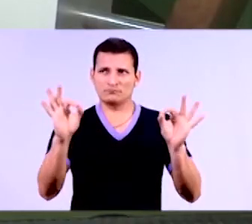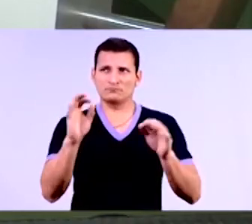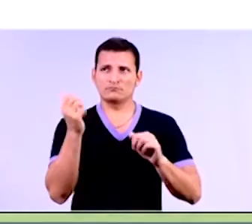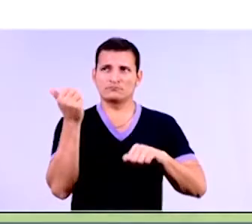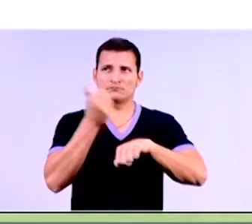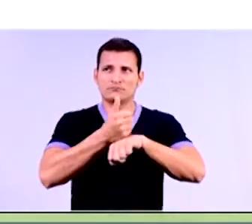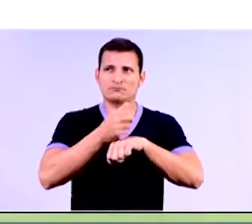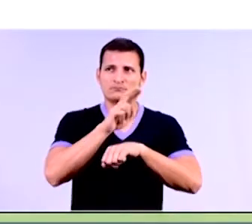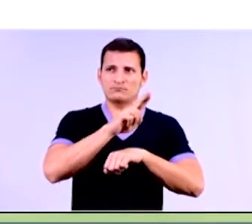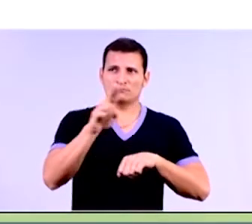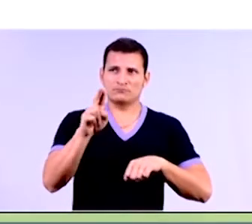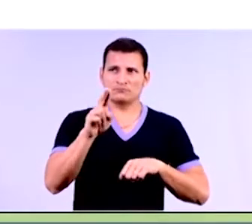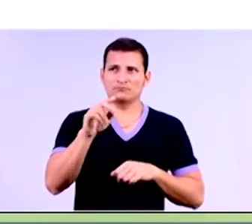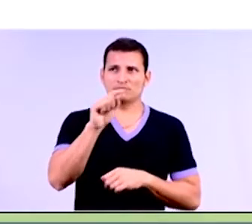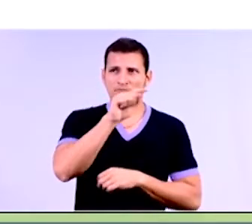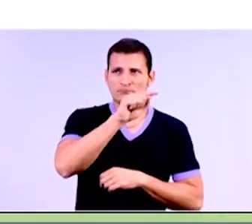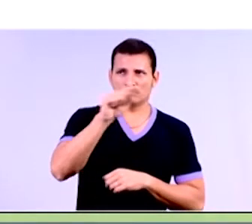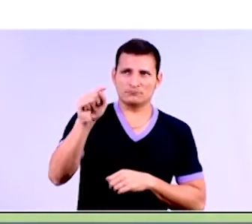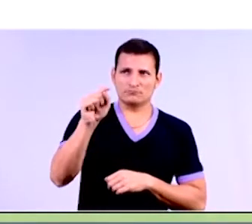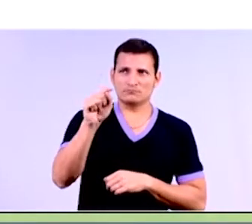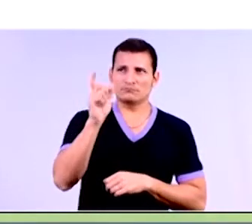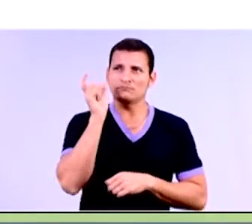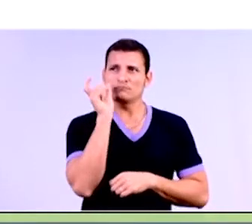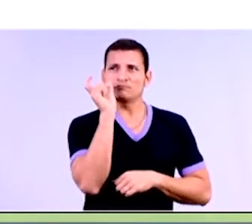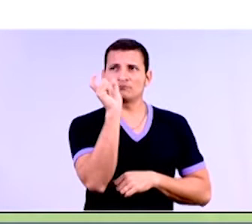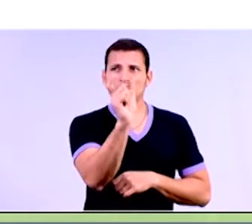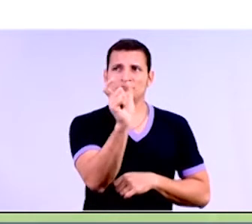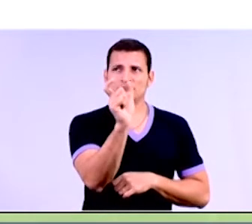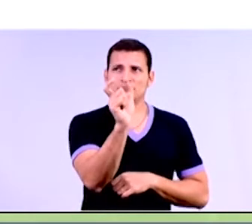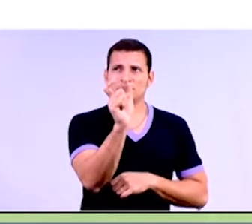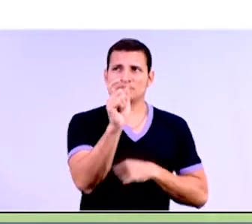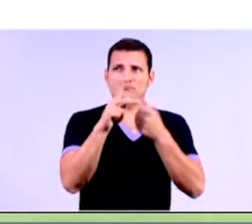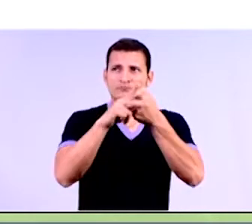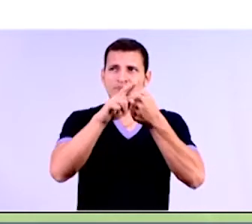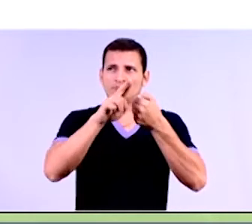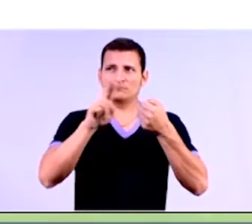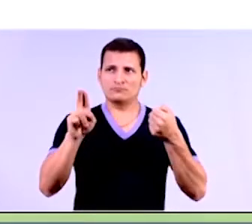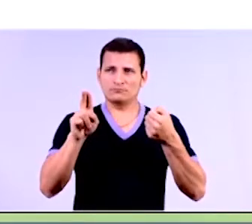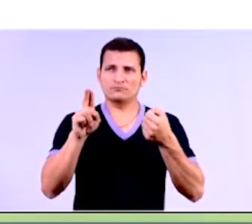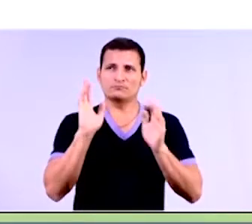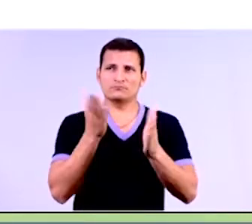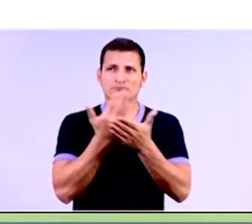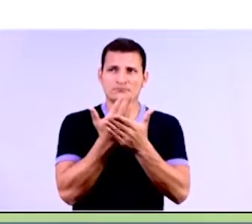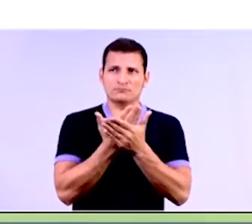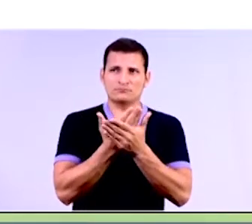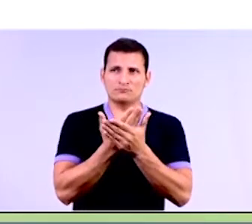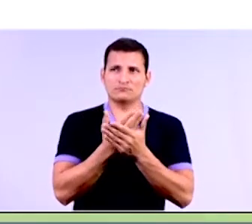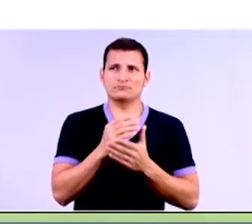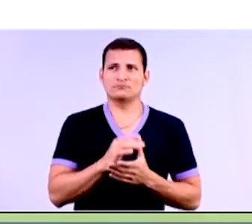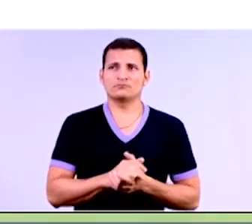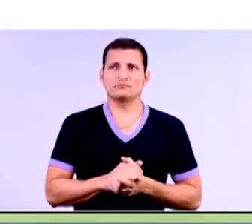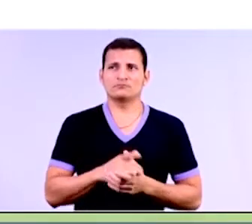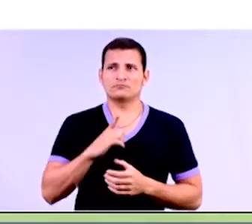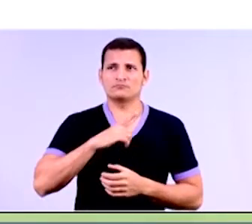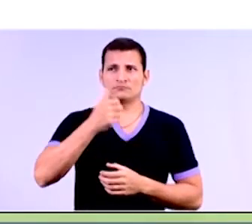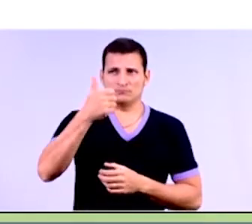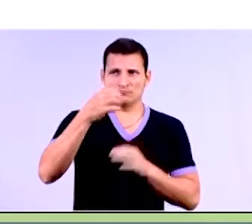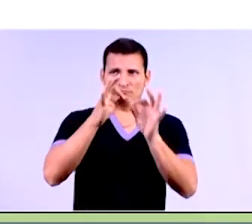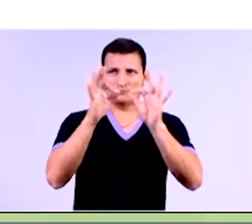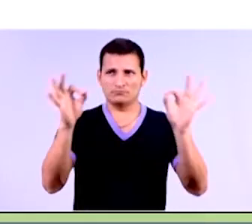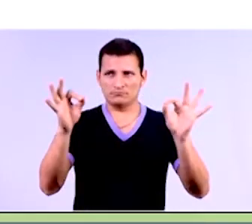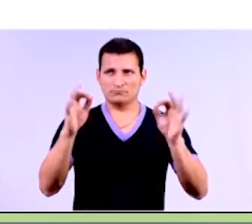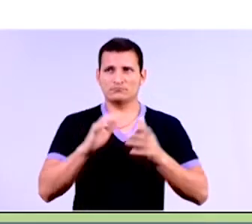substitua o nome grifado pelo quê? Por um dos pronomes que nós estudamos. Então, nós temos a primeira